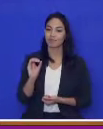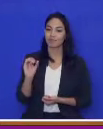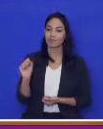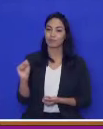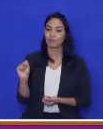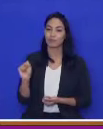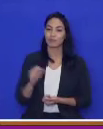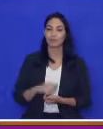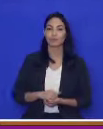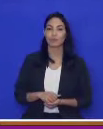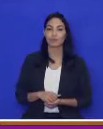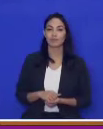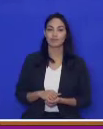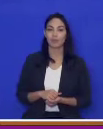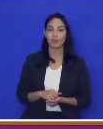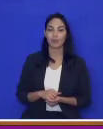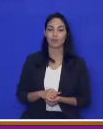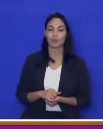Cinza 08.